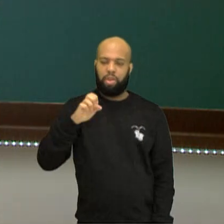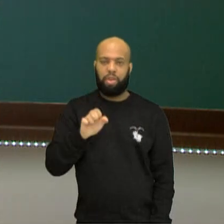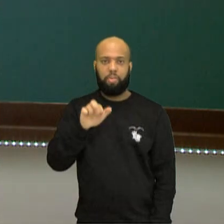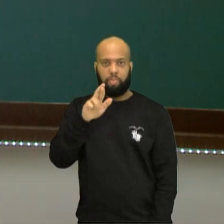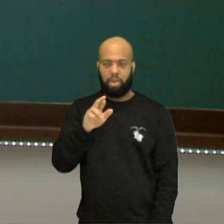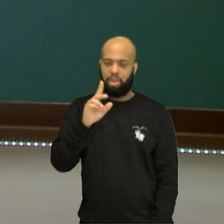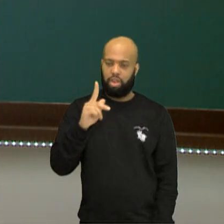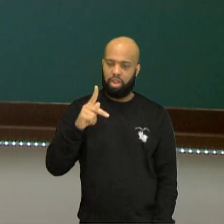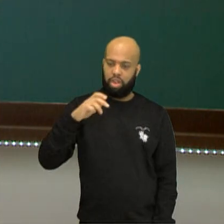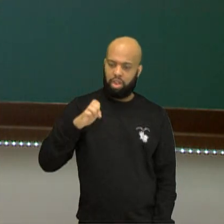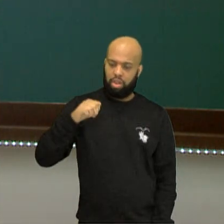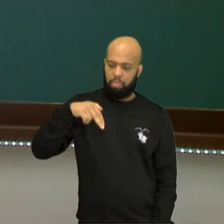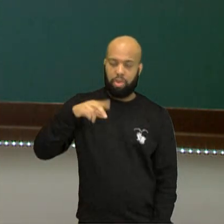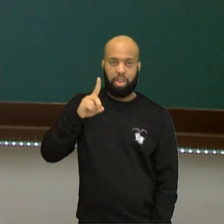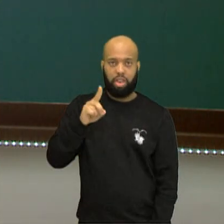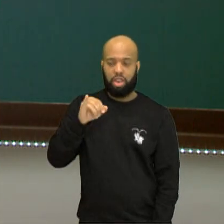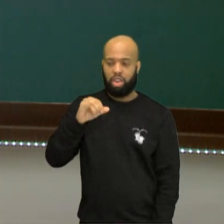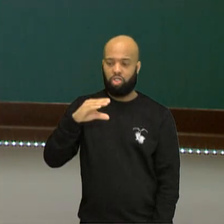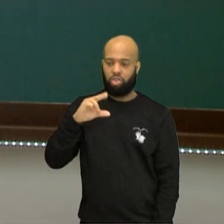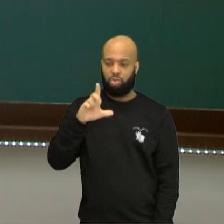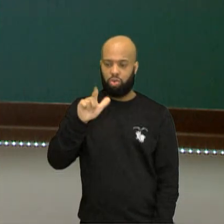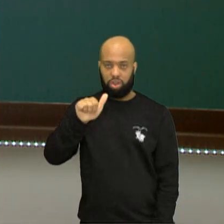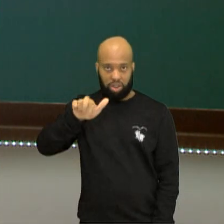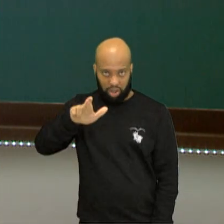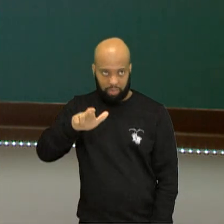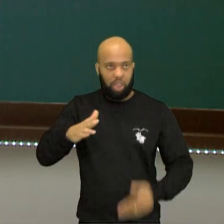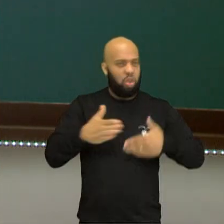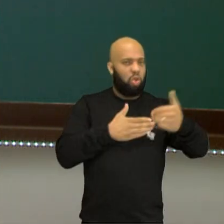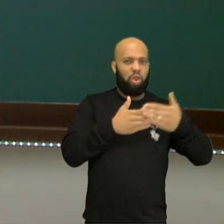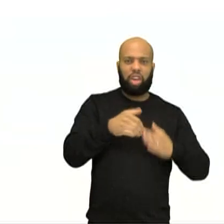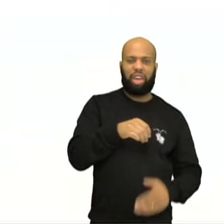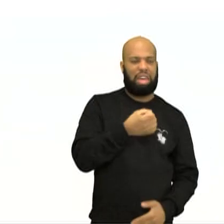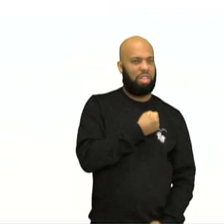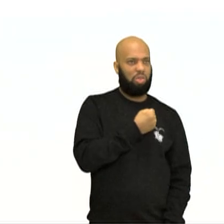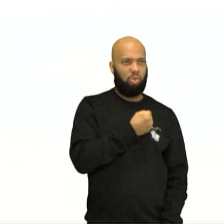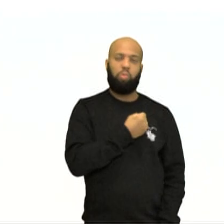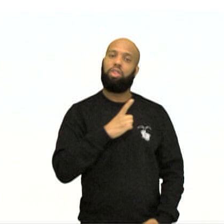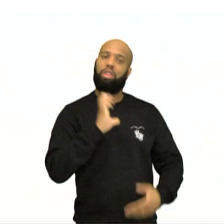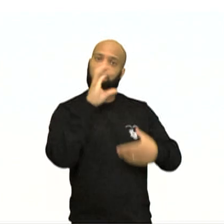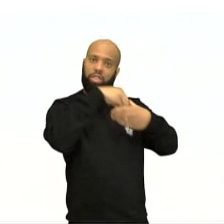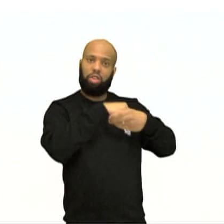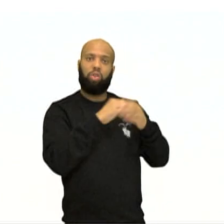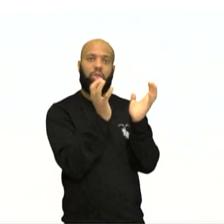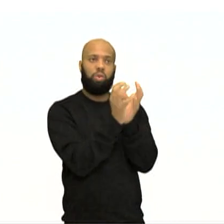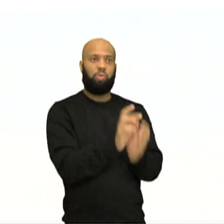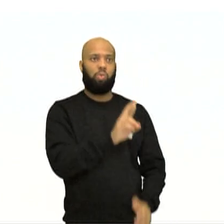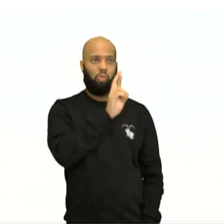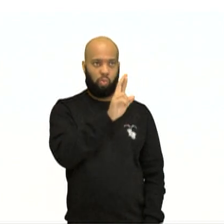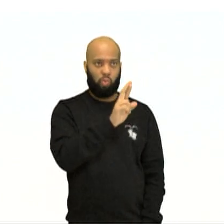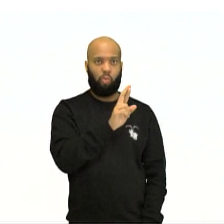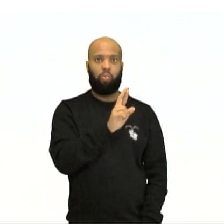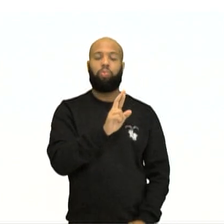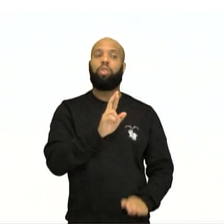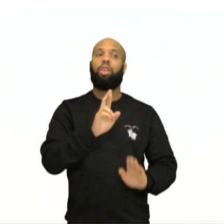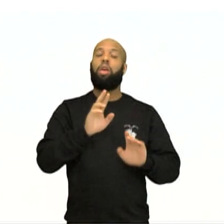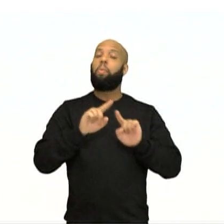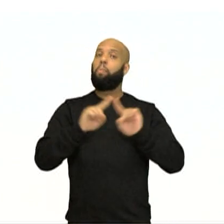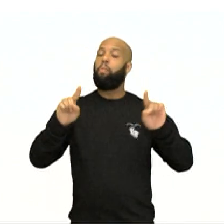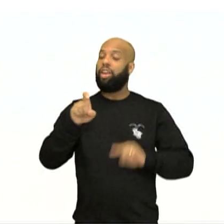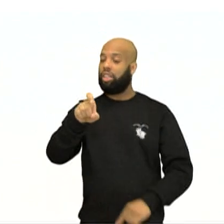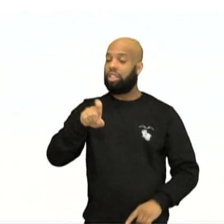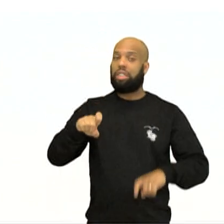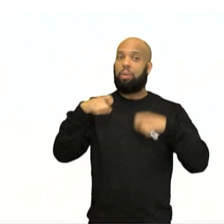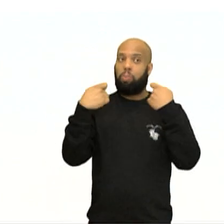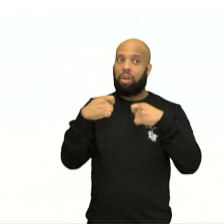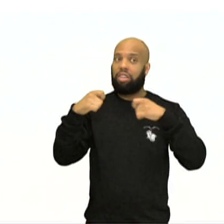Então, nós vamos ter qualquer x pertencente aos números reais, tal que x é diferente